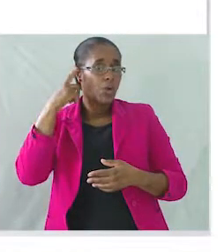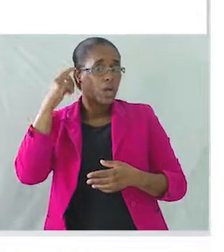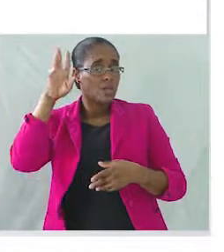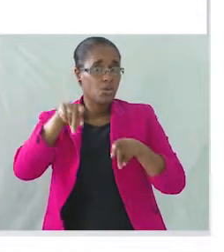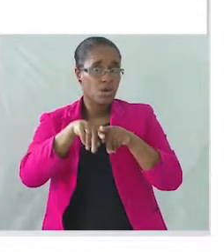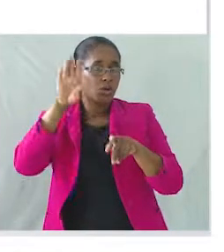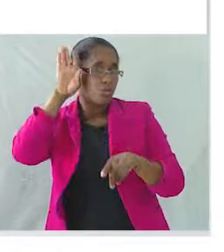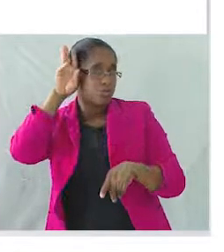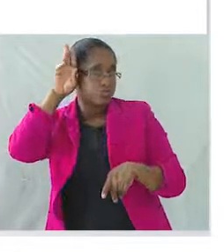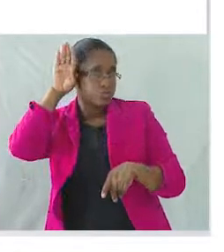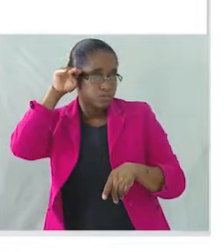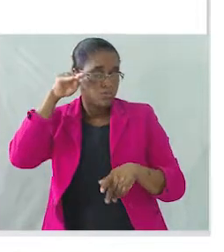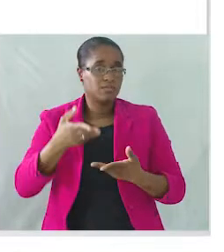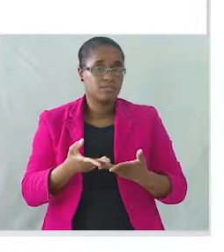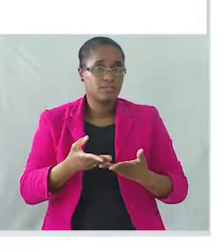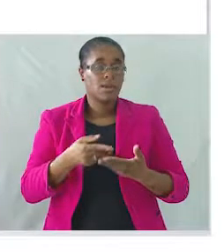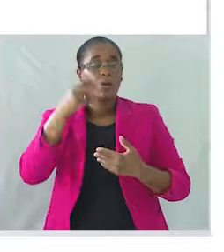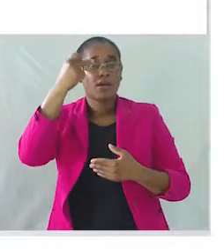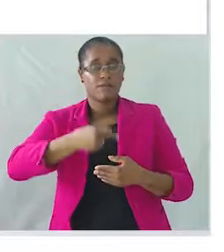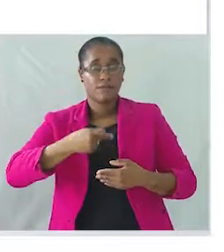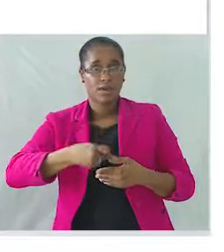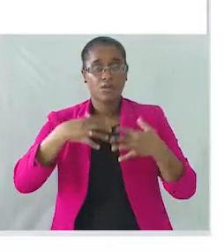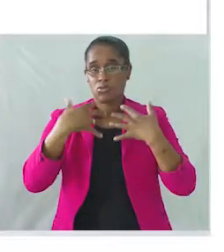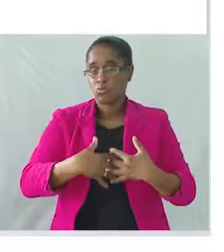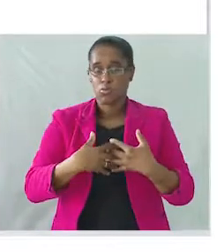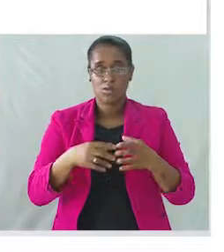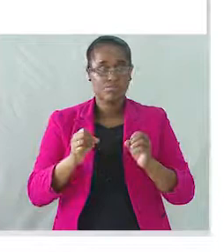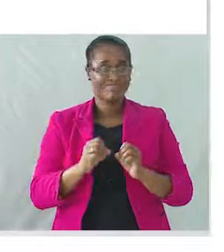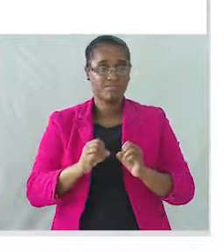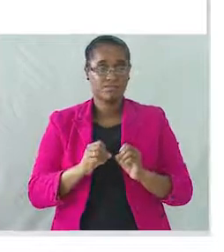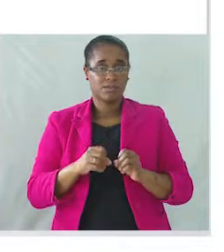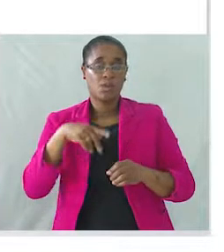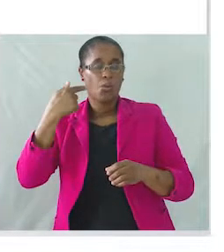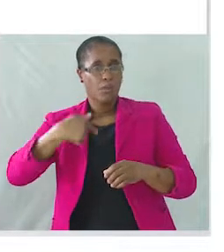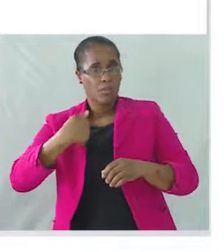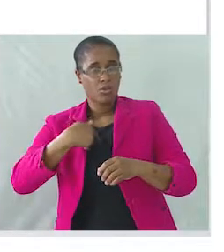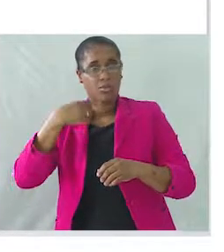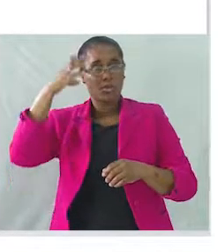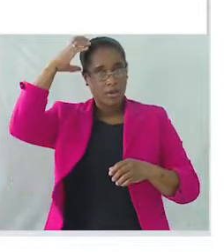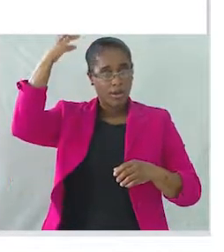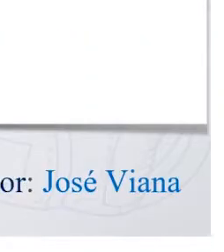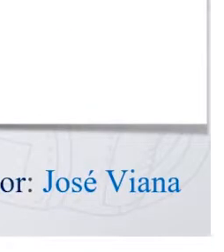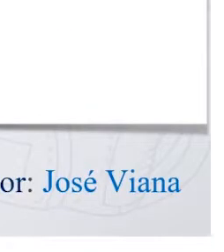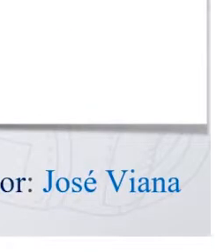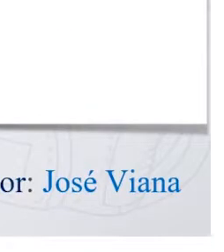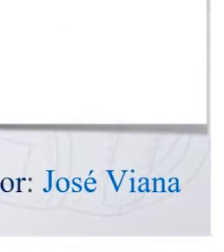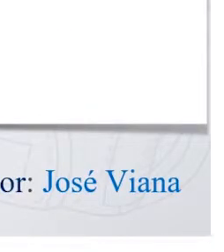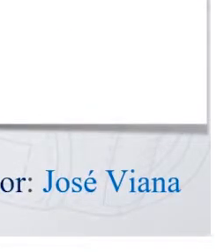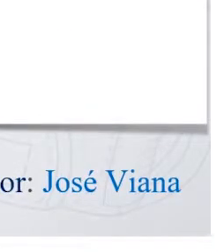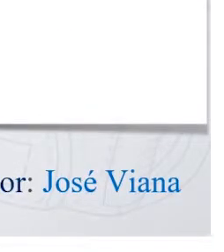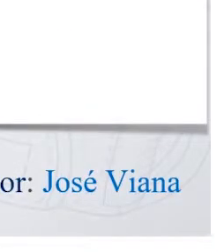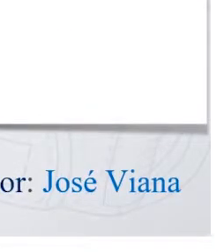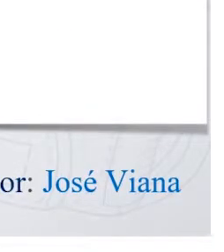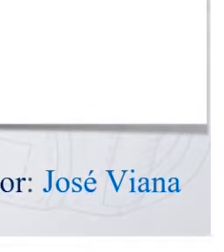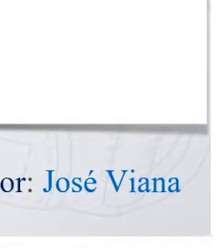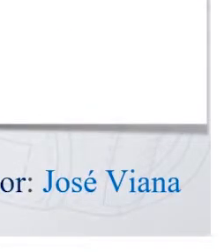burro. Para ficar sem dúvidas, o próprio rei quis tocar, mas o resultado foi